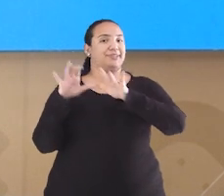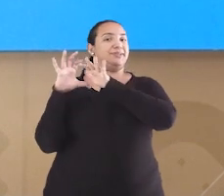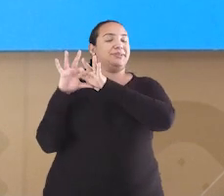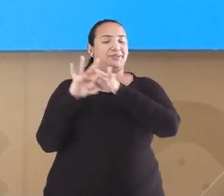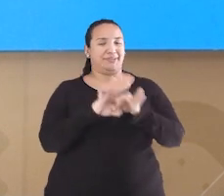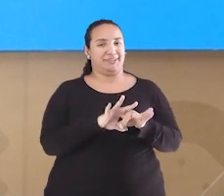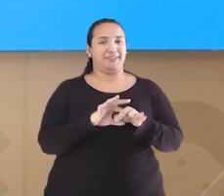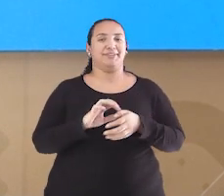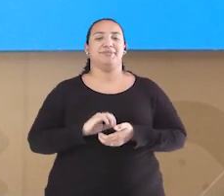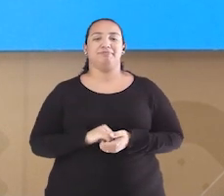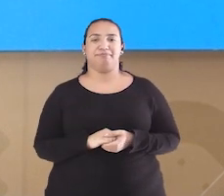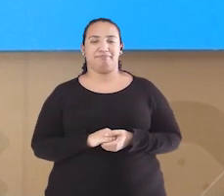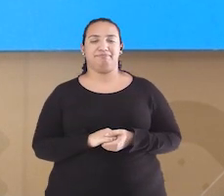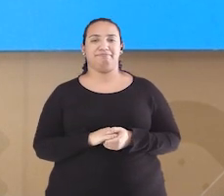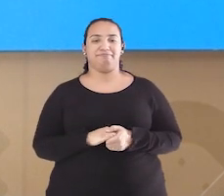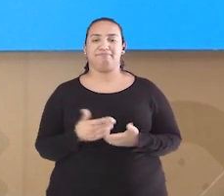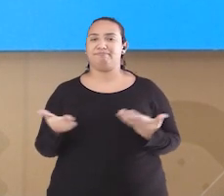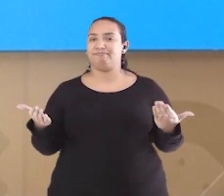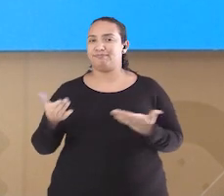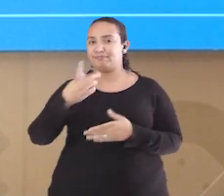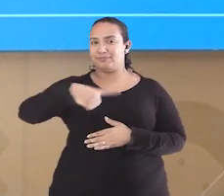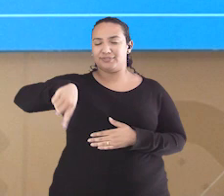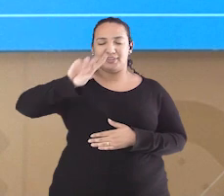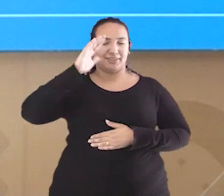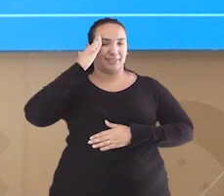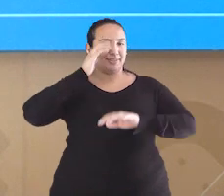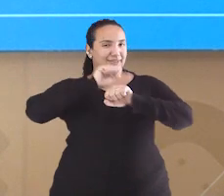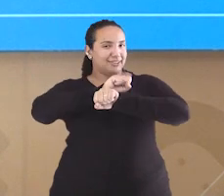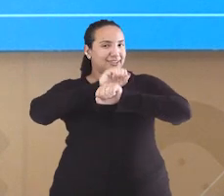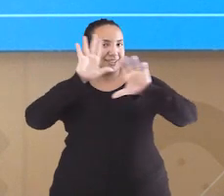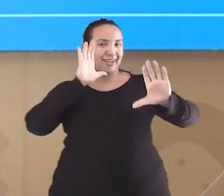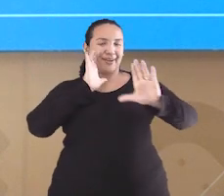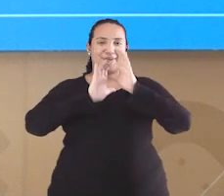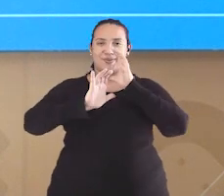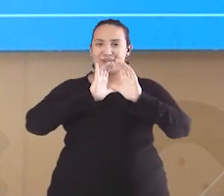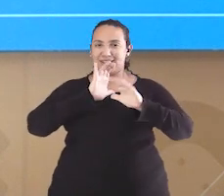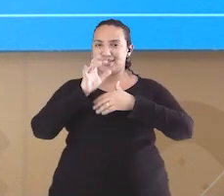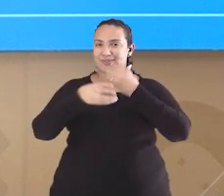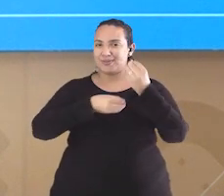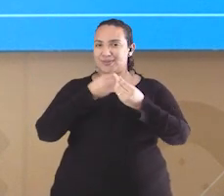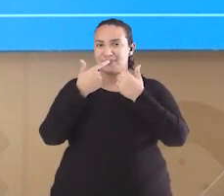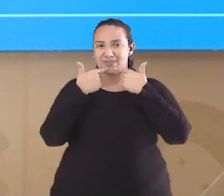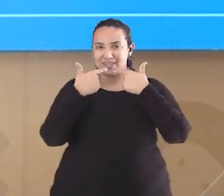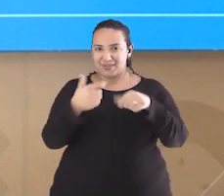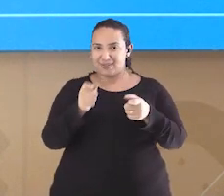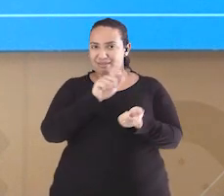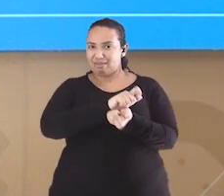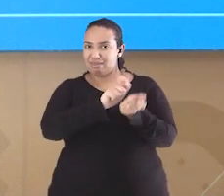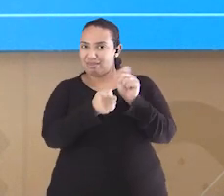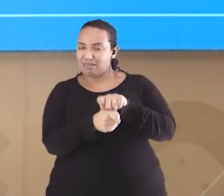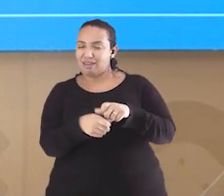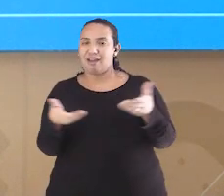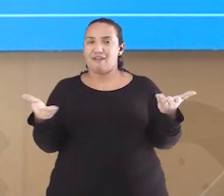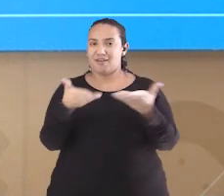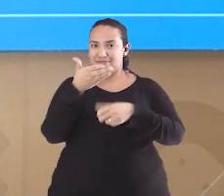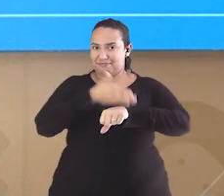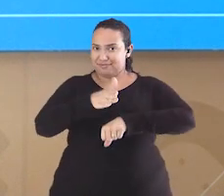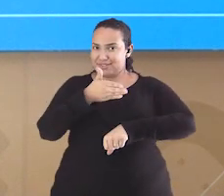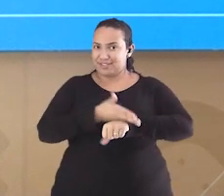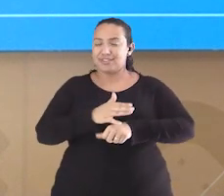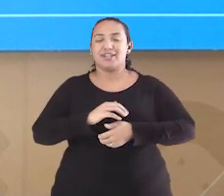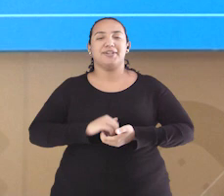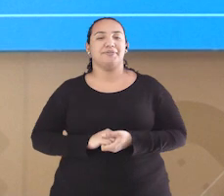contexto solicita. Agora que entendemos mais sobre a comunicação e adequação linguística, vamos pôr nossos